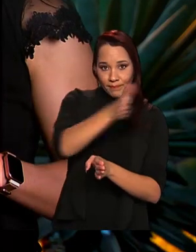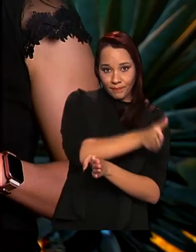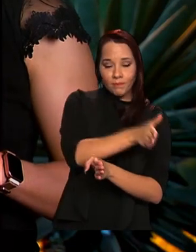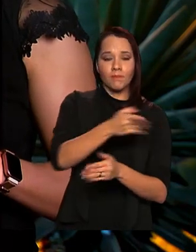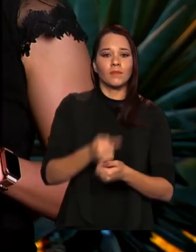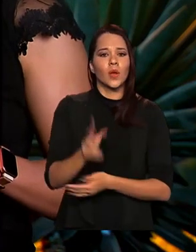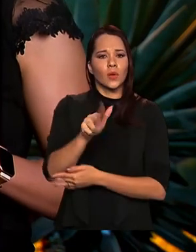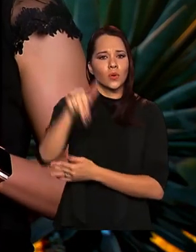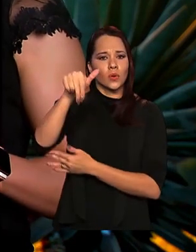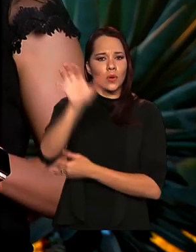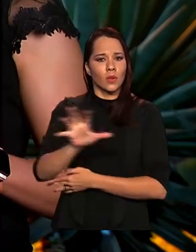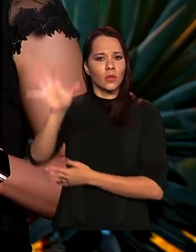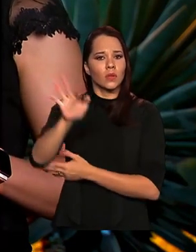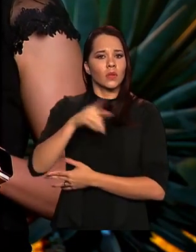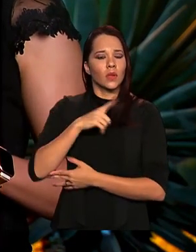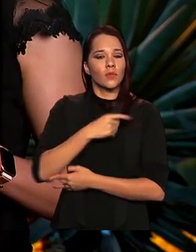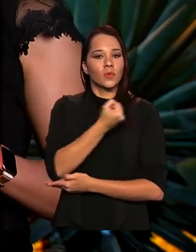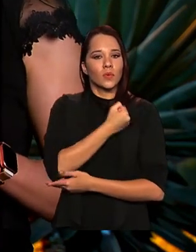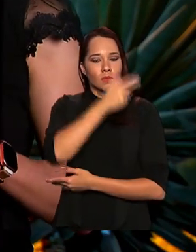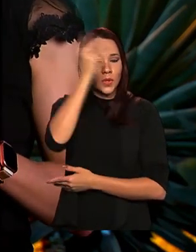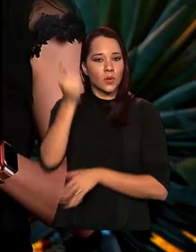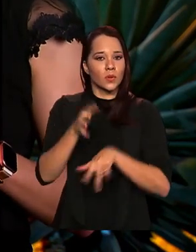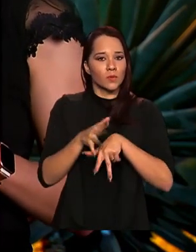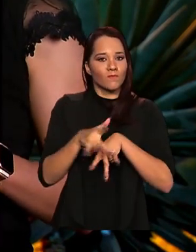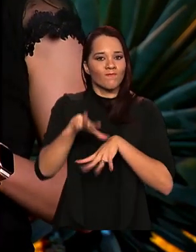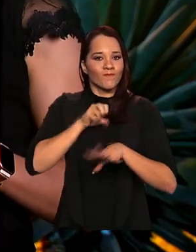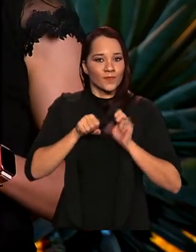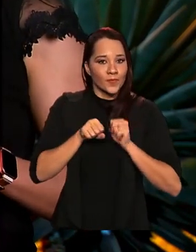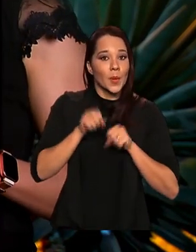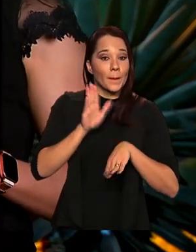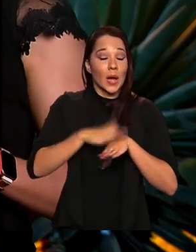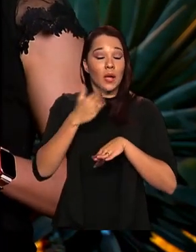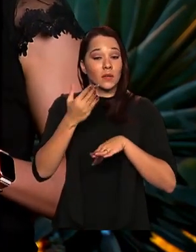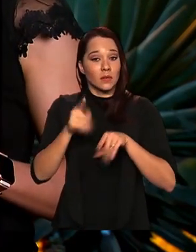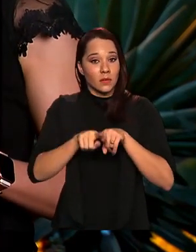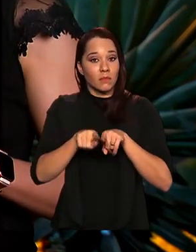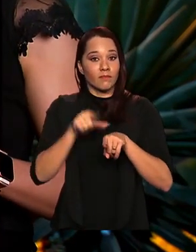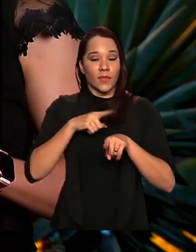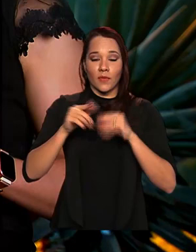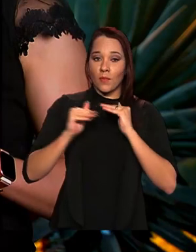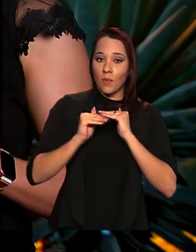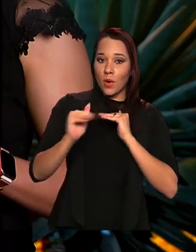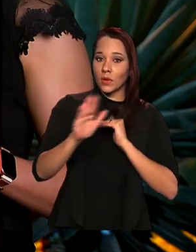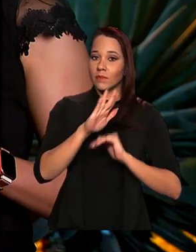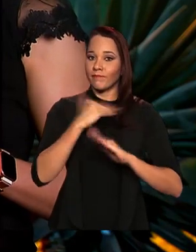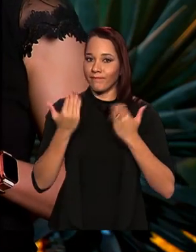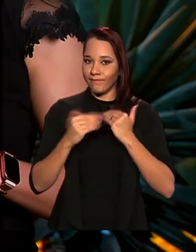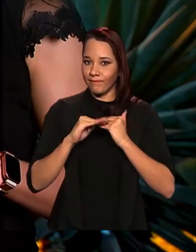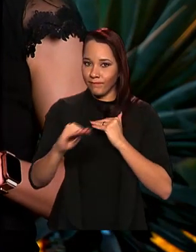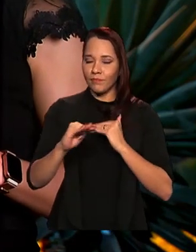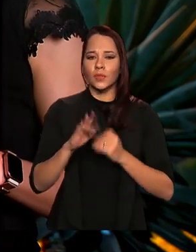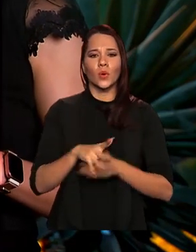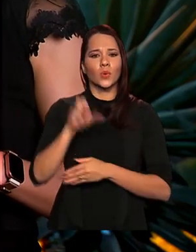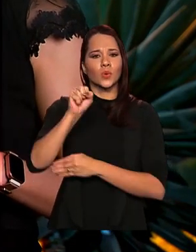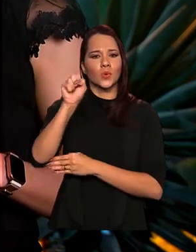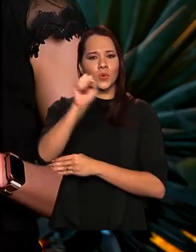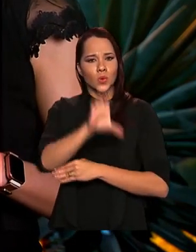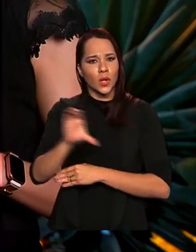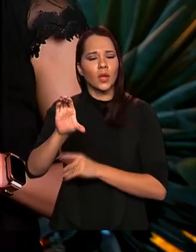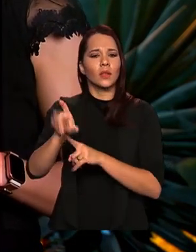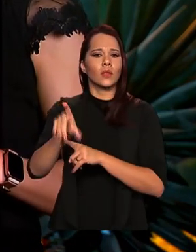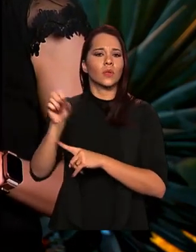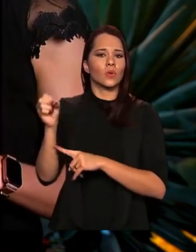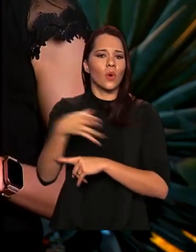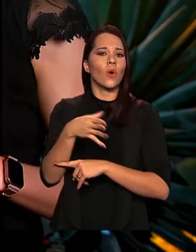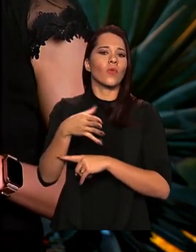nordeste, houve aumento de infectados, mas estabilização de mortes. O sudeste apresentou leve crescimento de novos